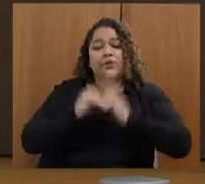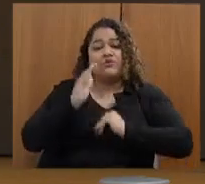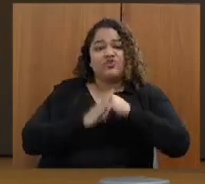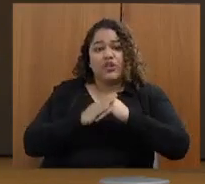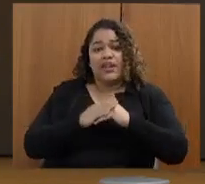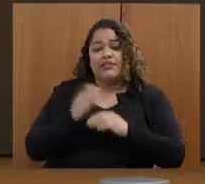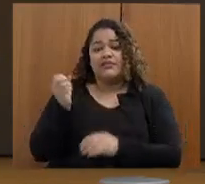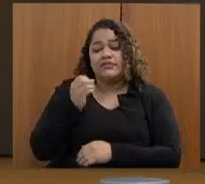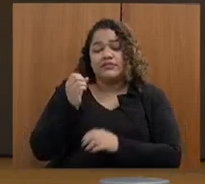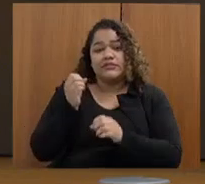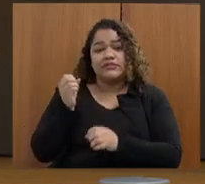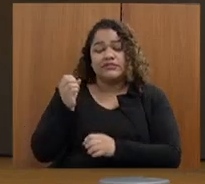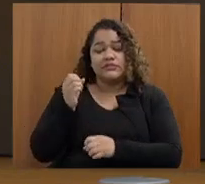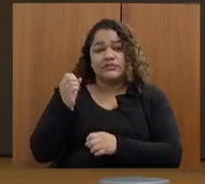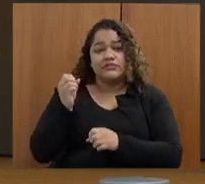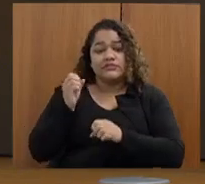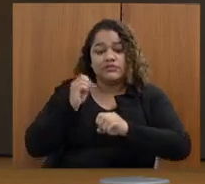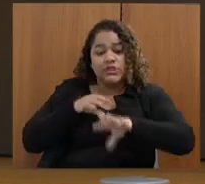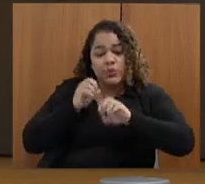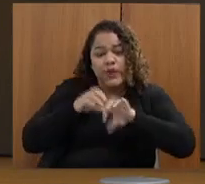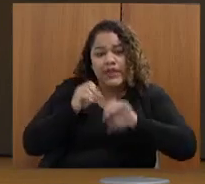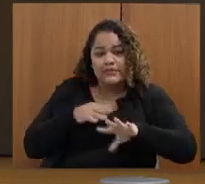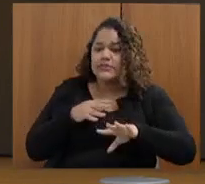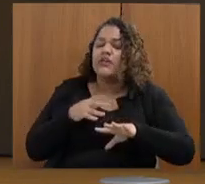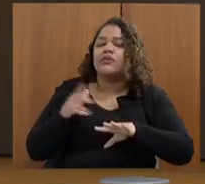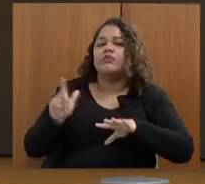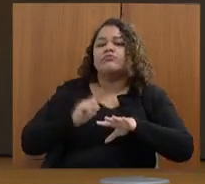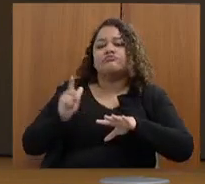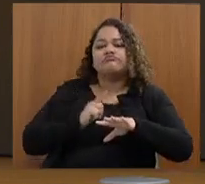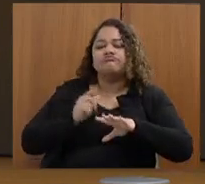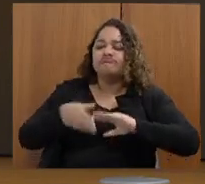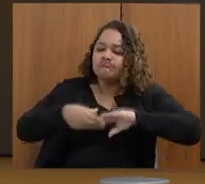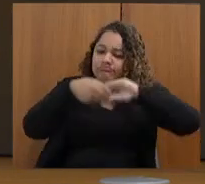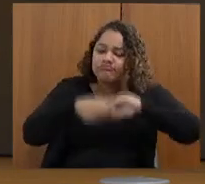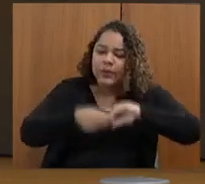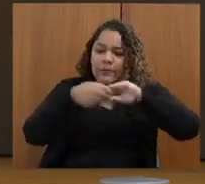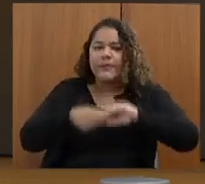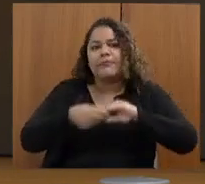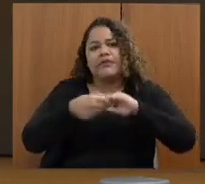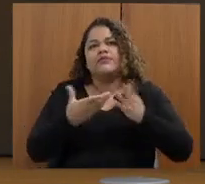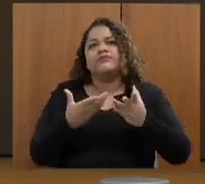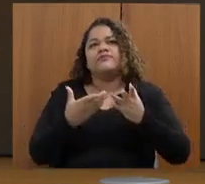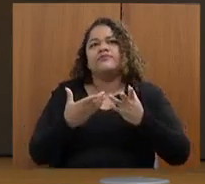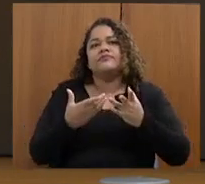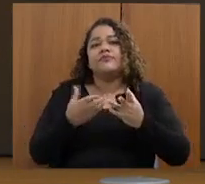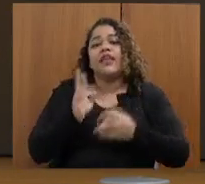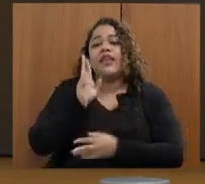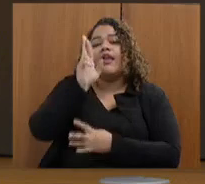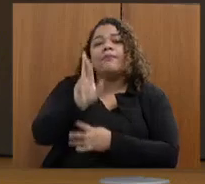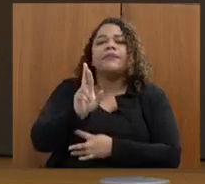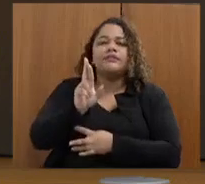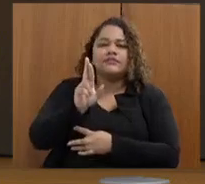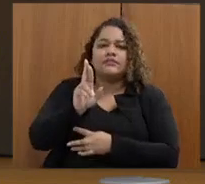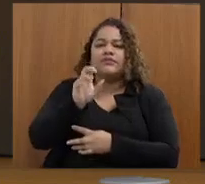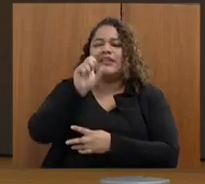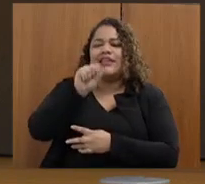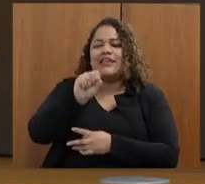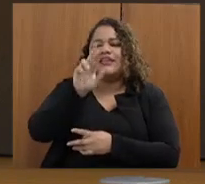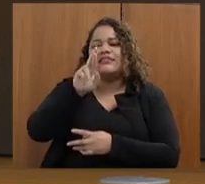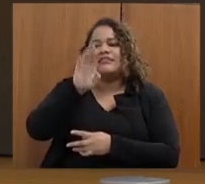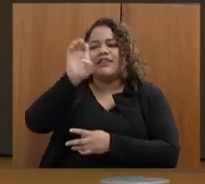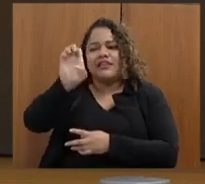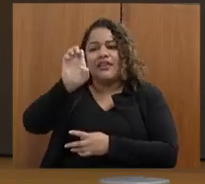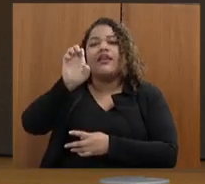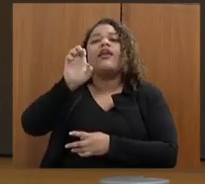cumprimentar na pessoa da competitíssima superintendente de ensino do Jequitinhonha de